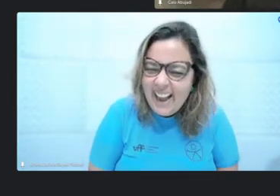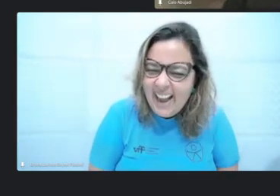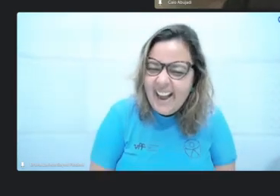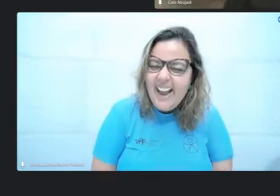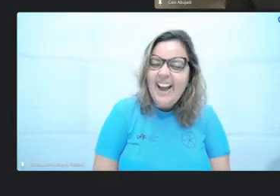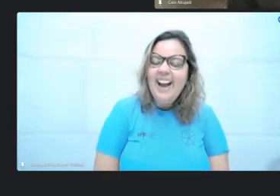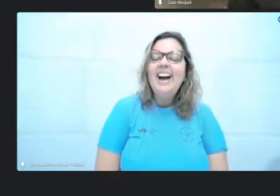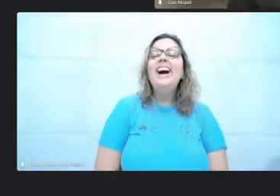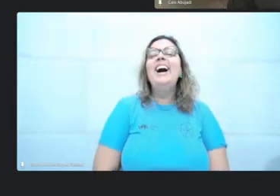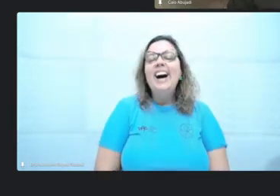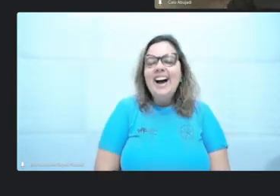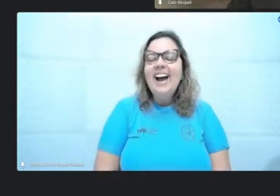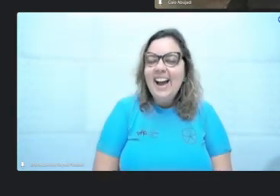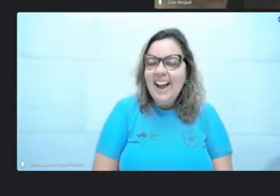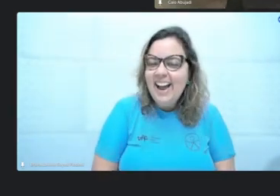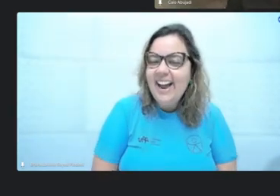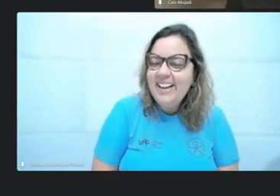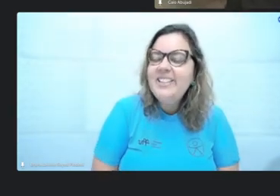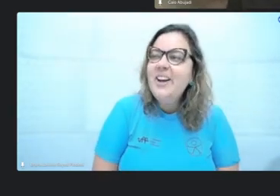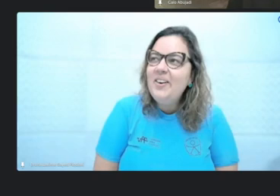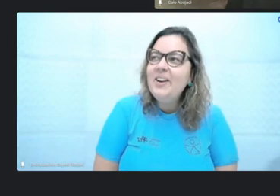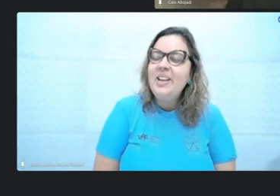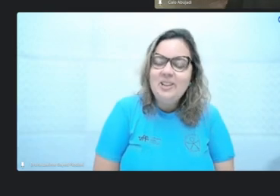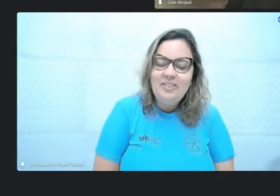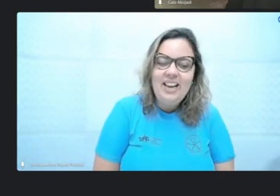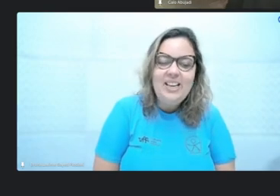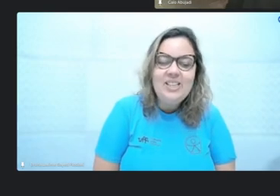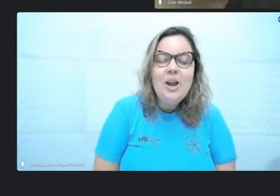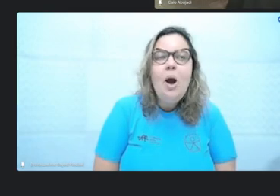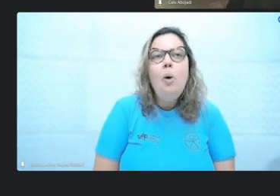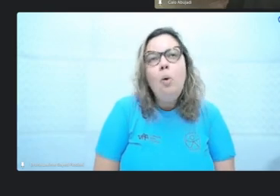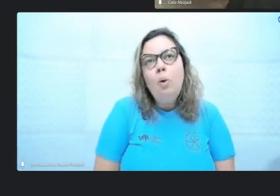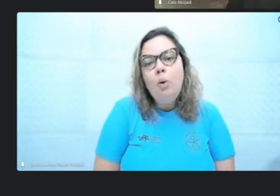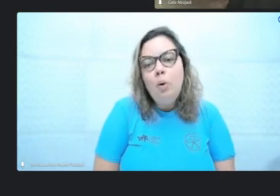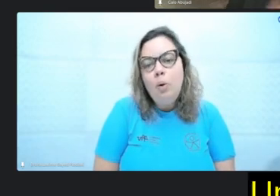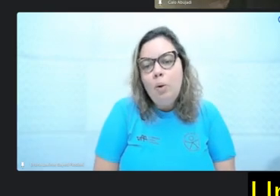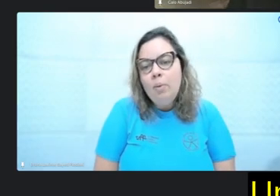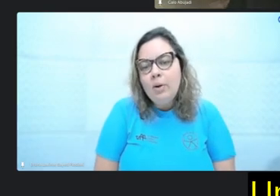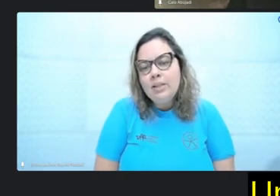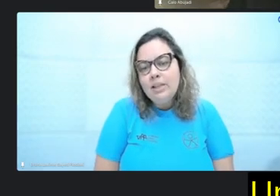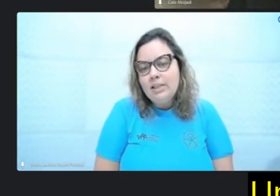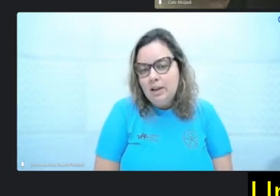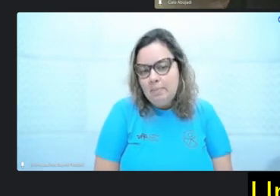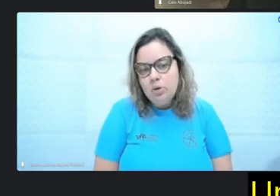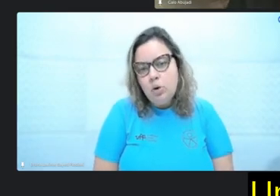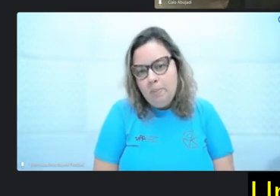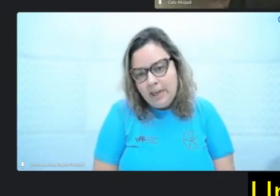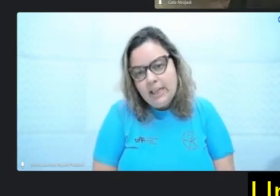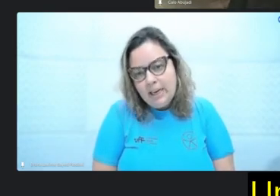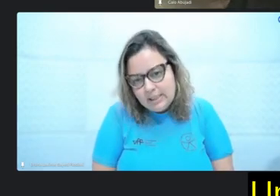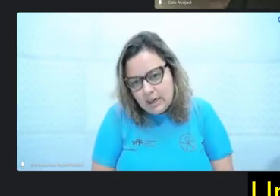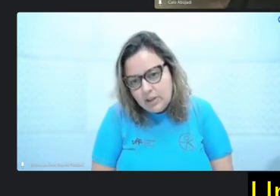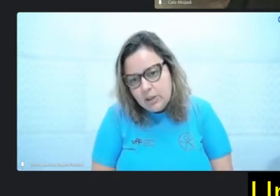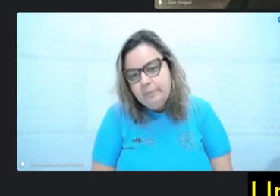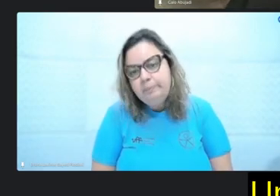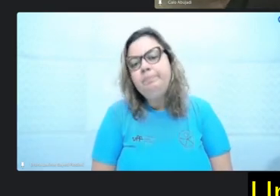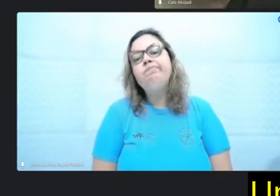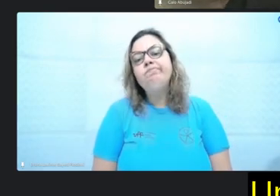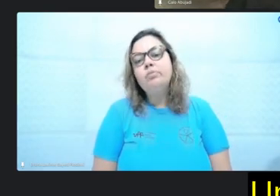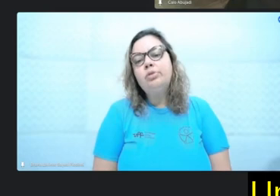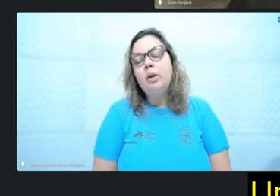Bruno. Você tá mais animada, você tá mais animada. Não, aqui eu sou feliz. Uma coisa que você puxou bem